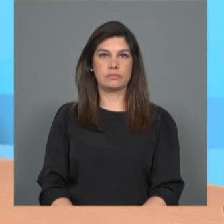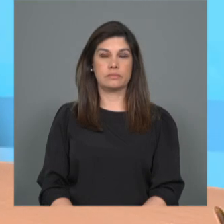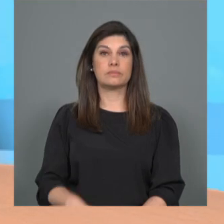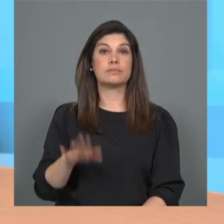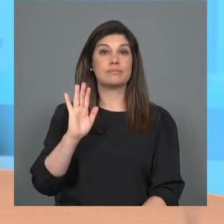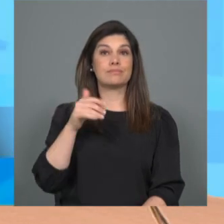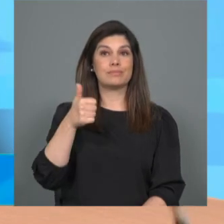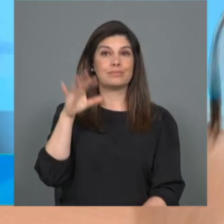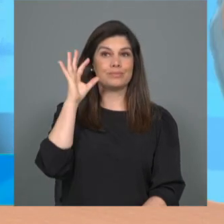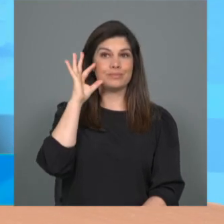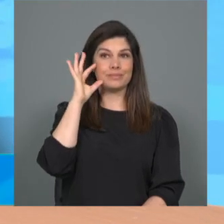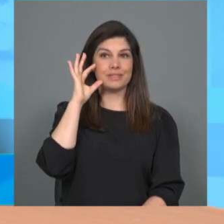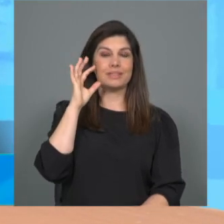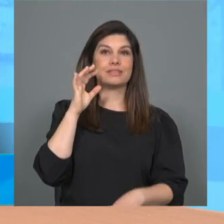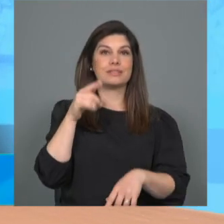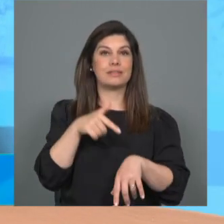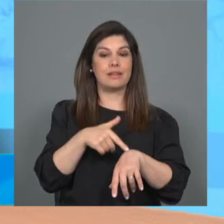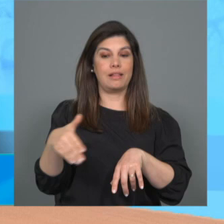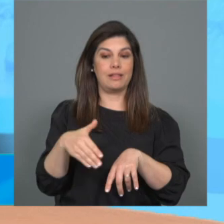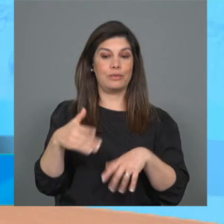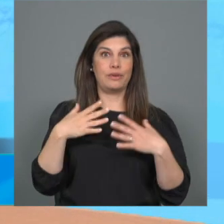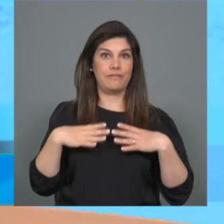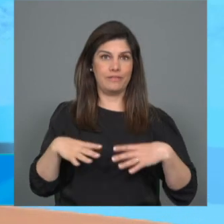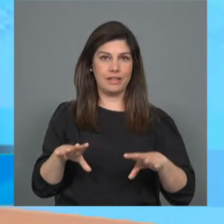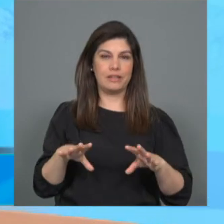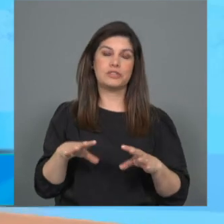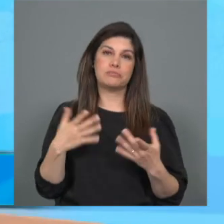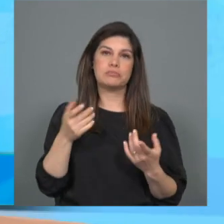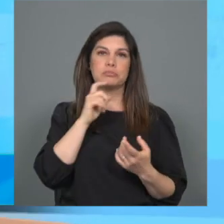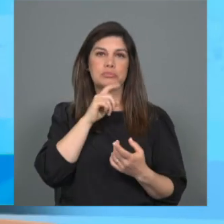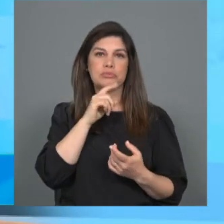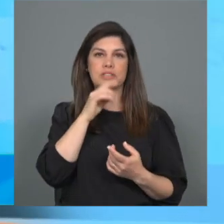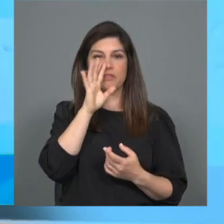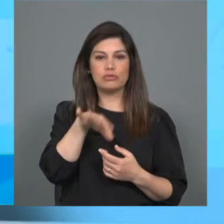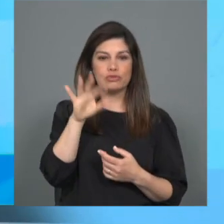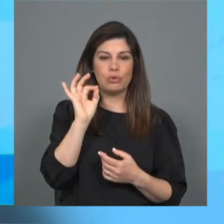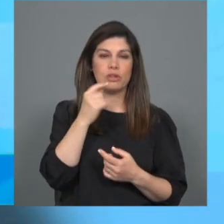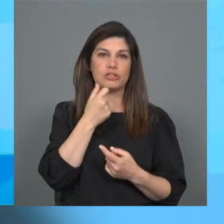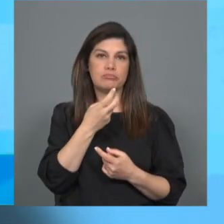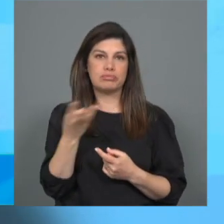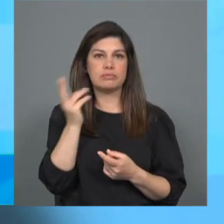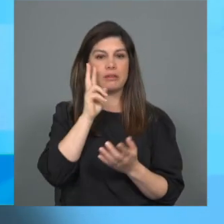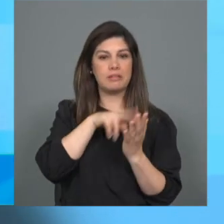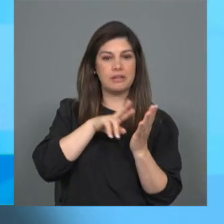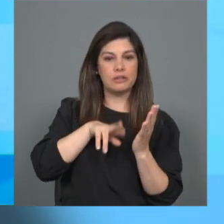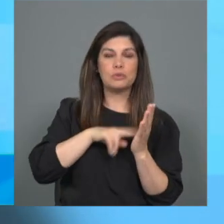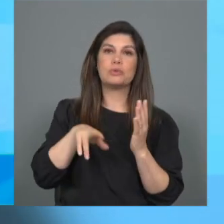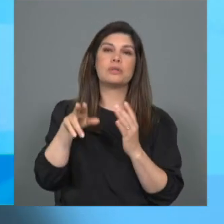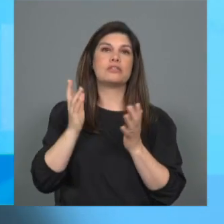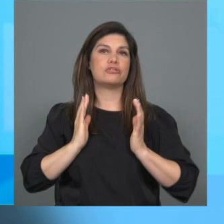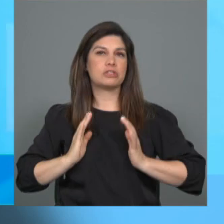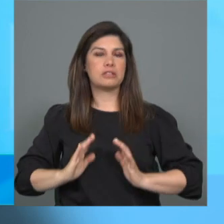Olá, muito boa tarde. Em tempo de férias, muitas podem ser as escolhas de leitura, destinos para descanso ou para boas